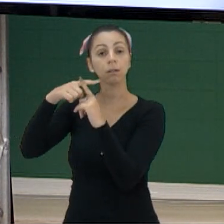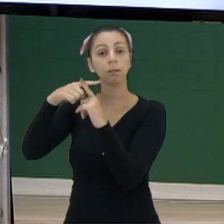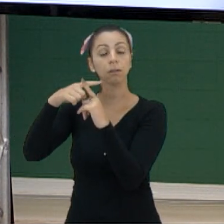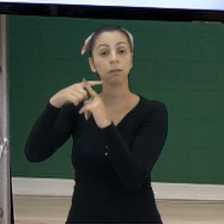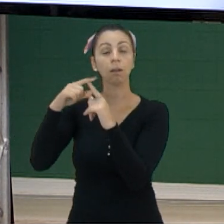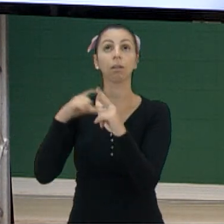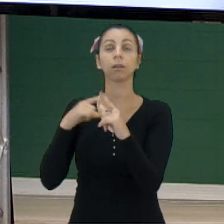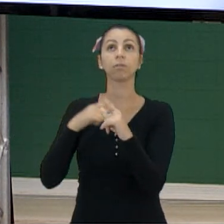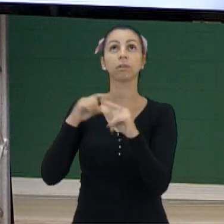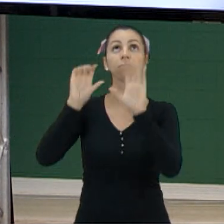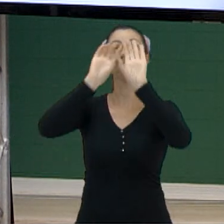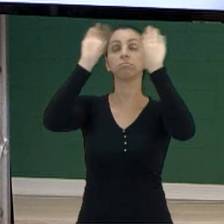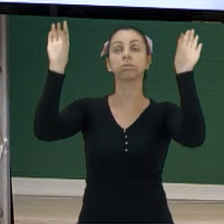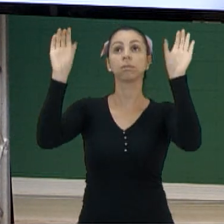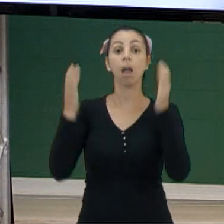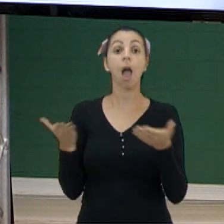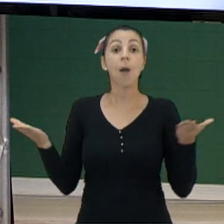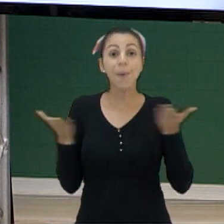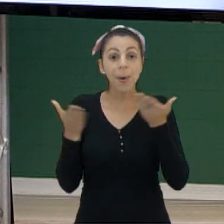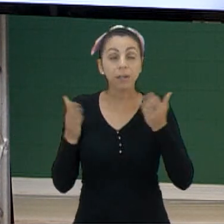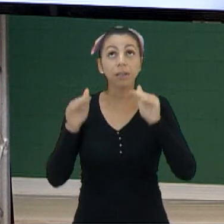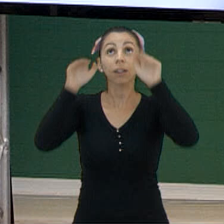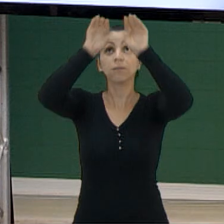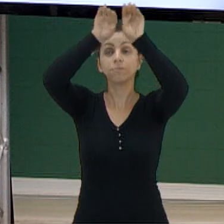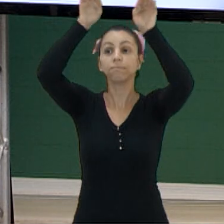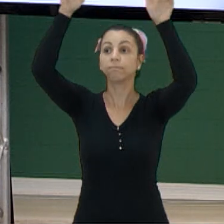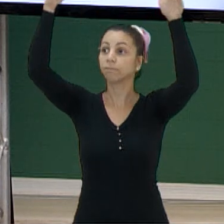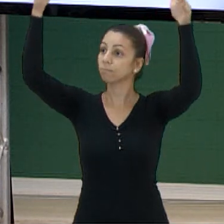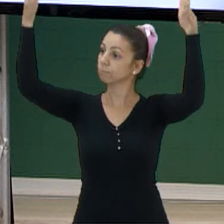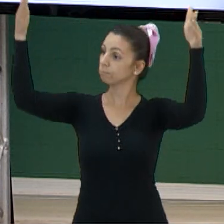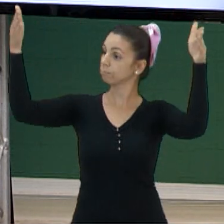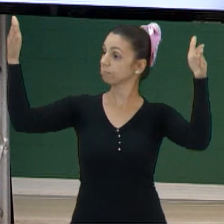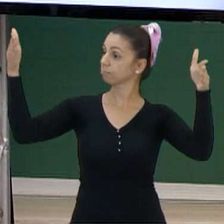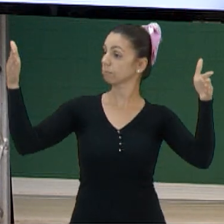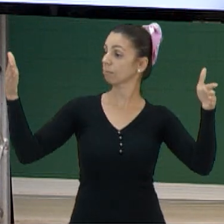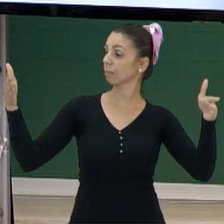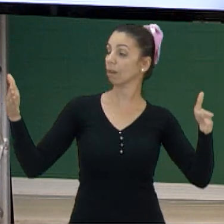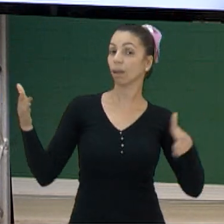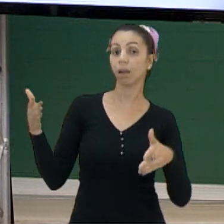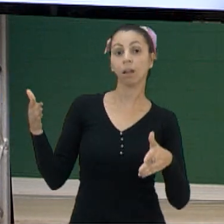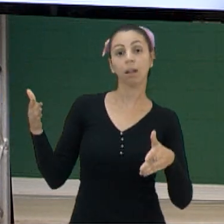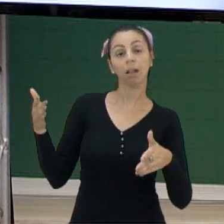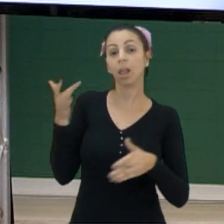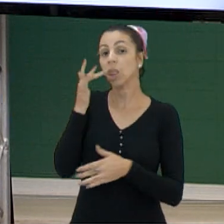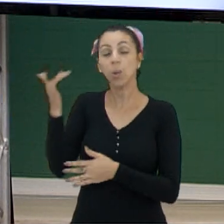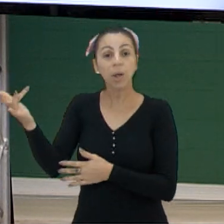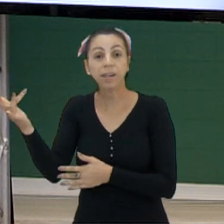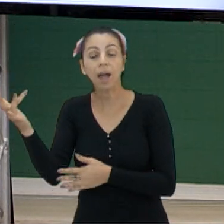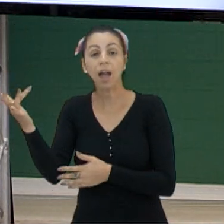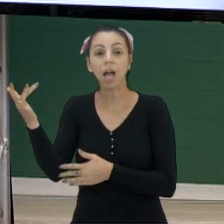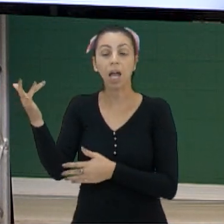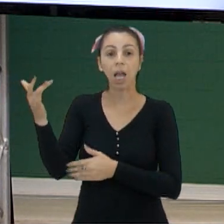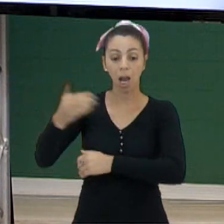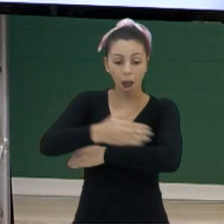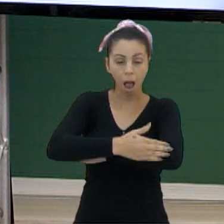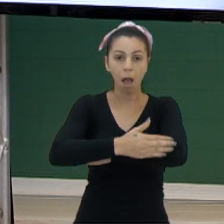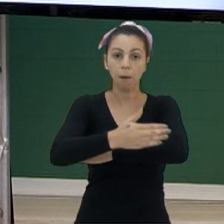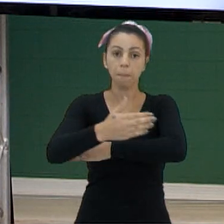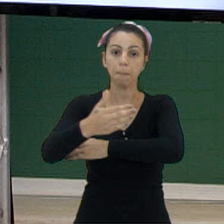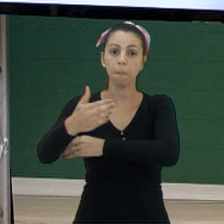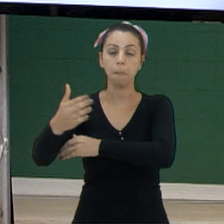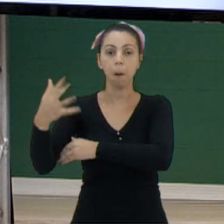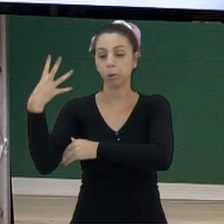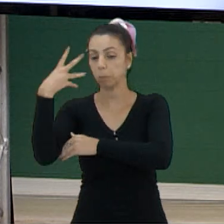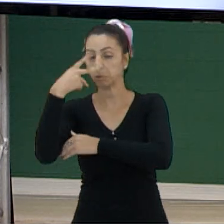você tinha só um teto. Agora você tem um teto, você tem um adorno douradinho aqui, outra coisa ali, uma porta com um